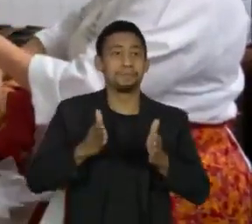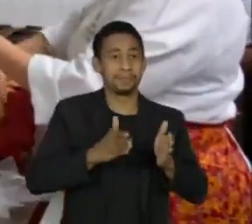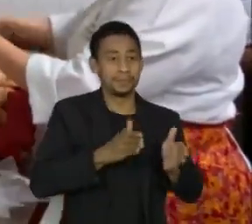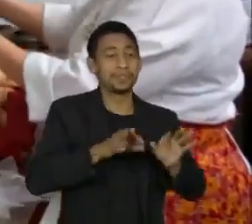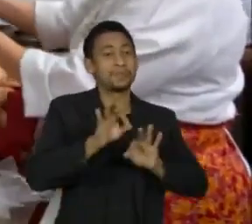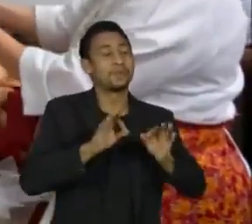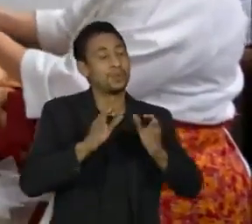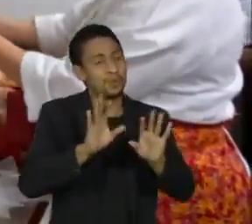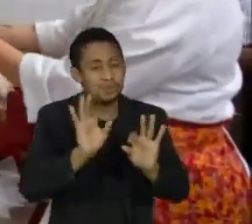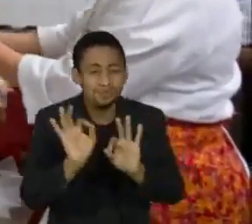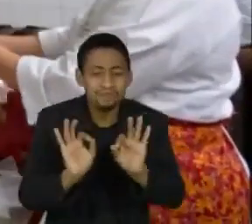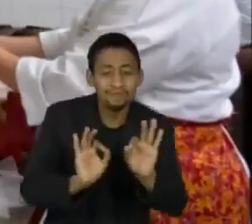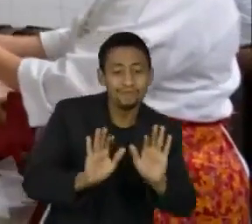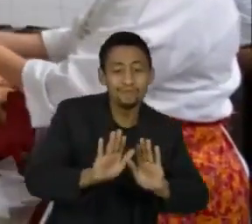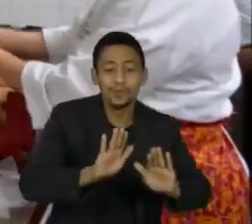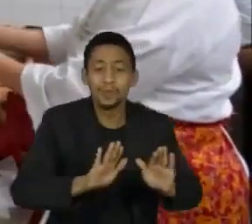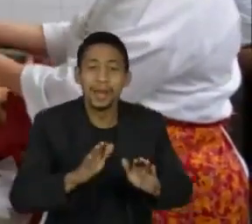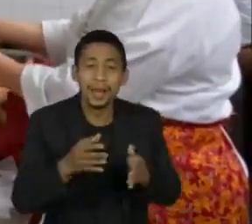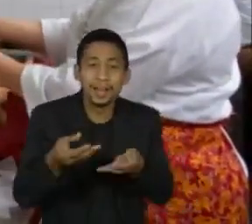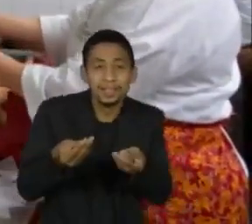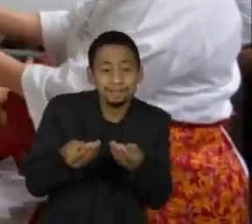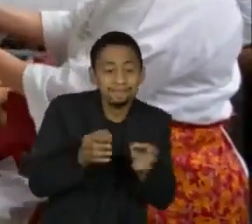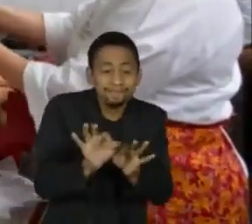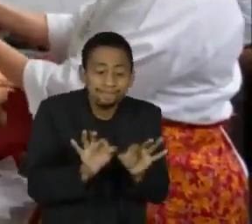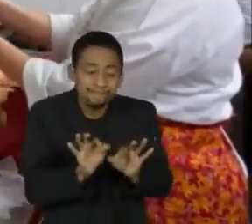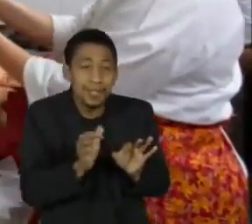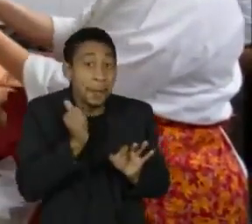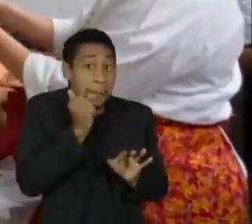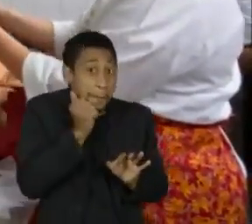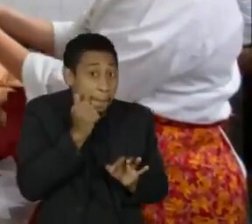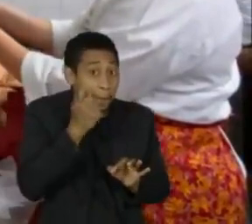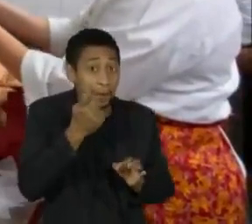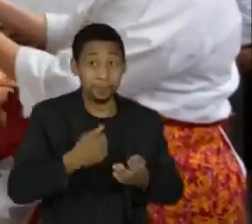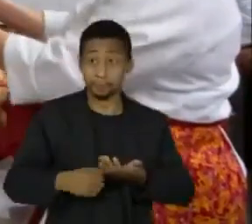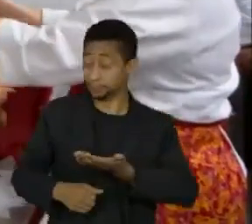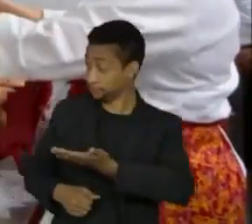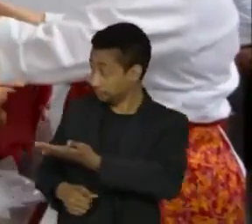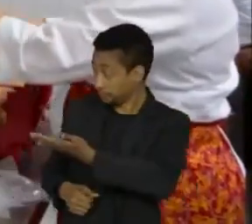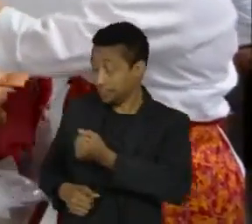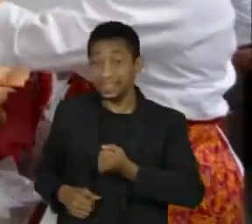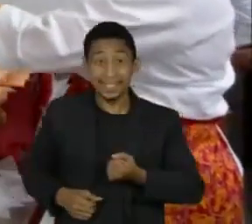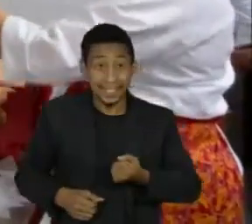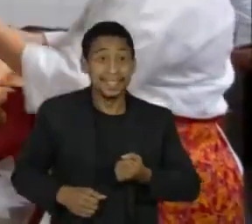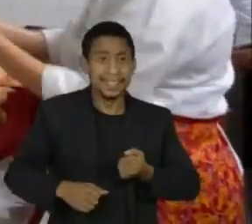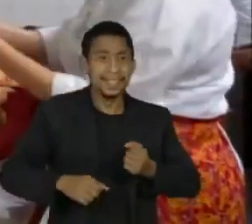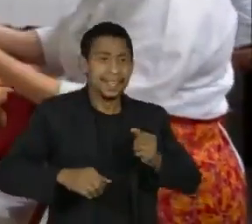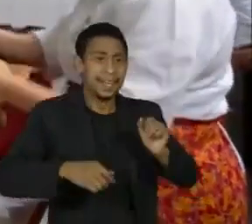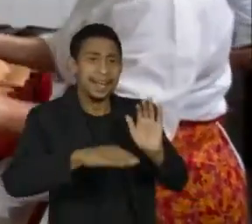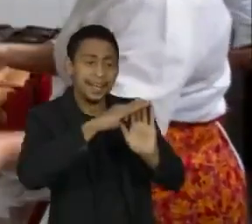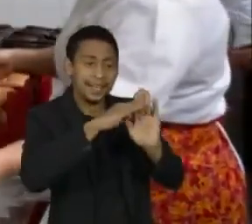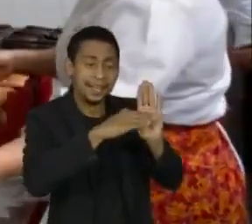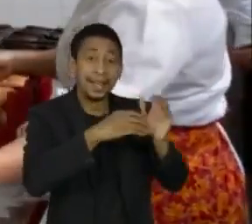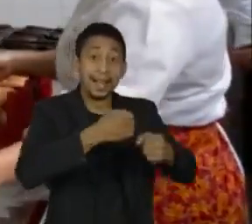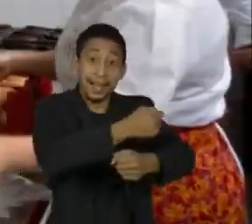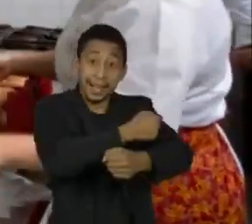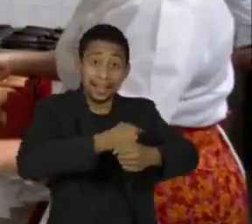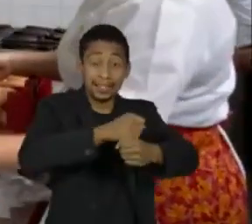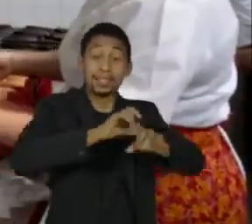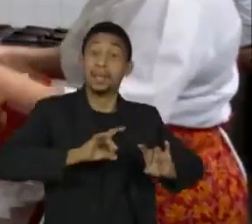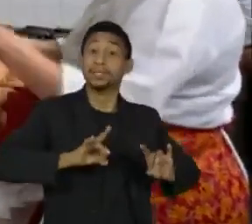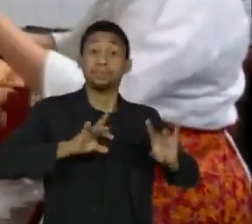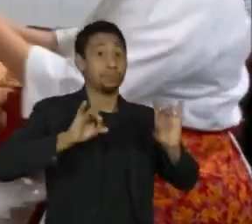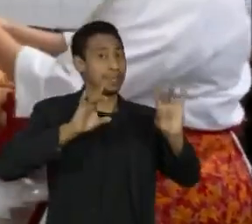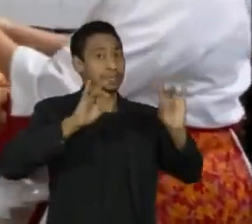com muito cuidado. Uma amostra disso está no preparo do pão que é entregue ao público. A receita foi criada especialmente para a